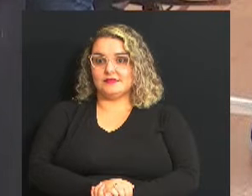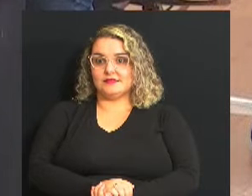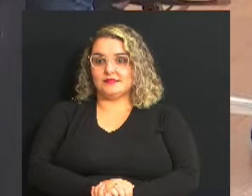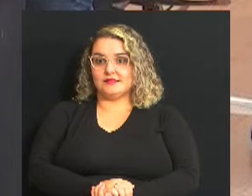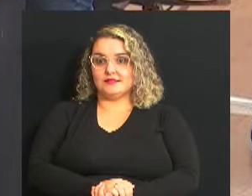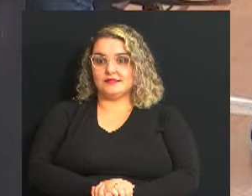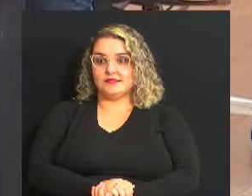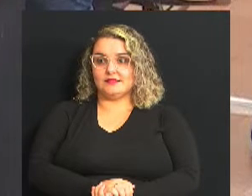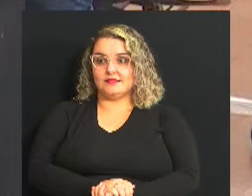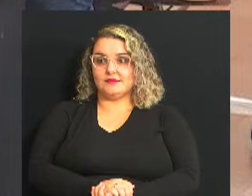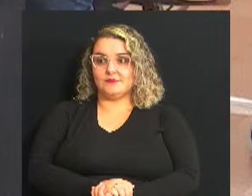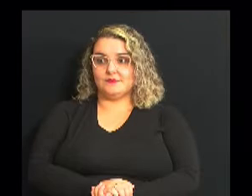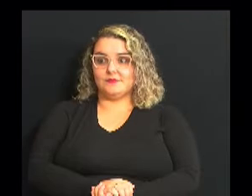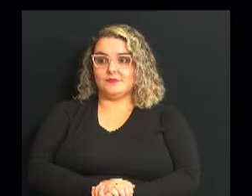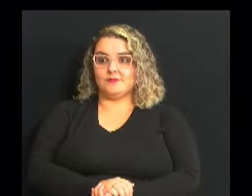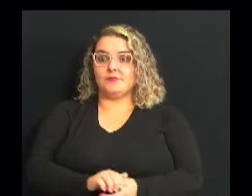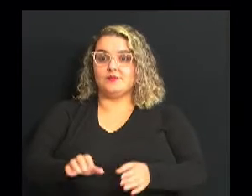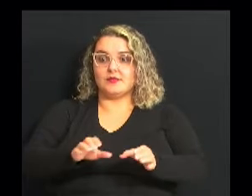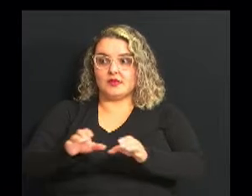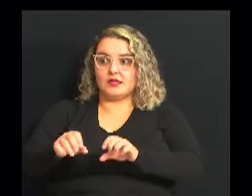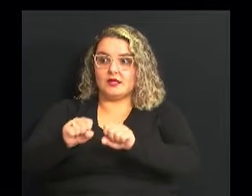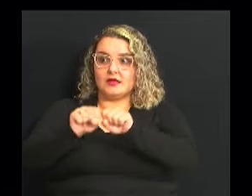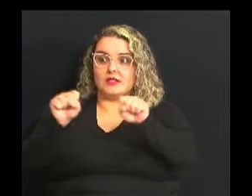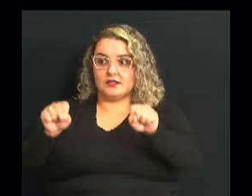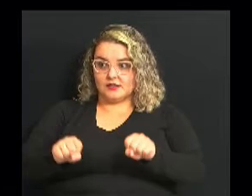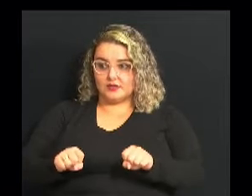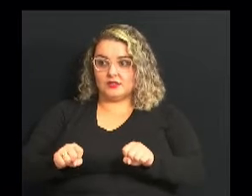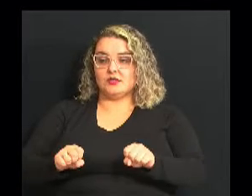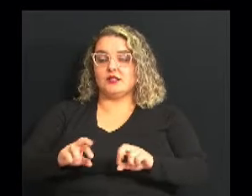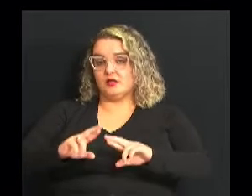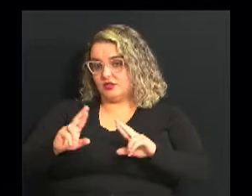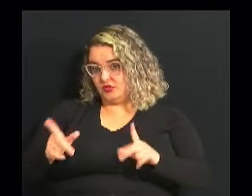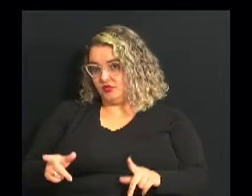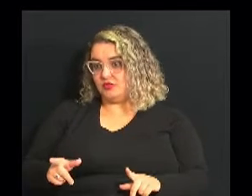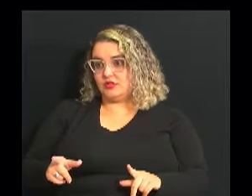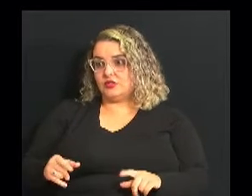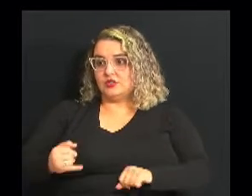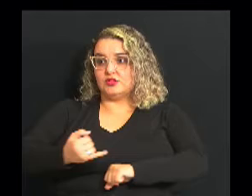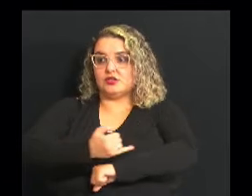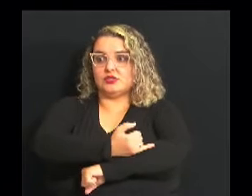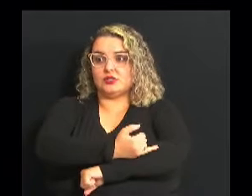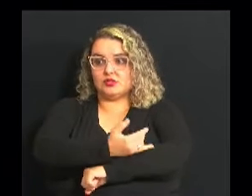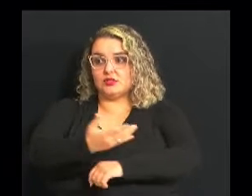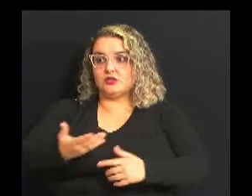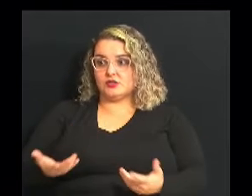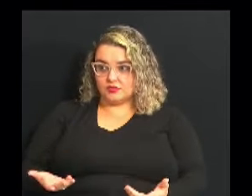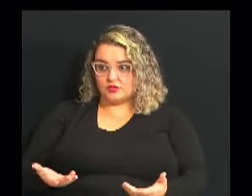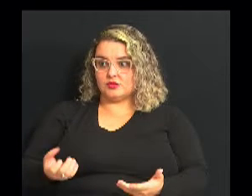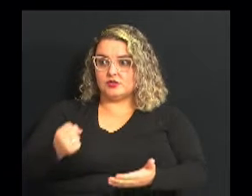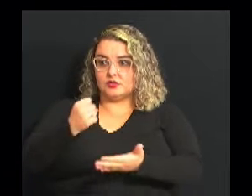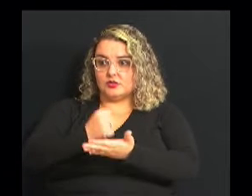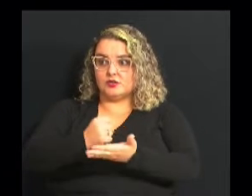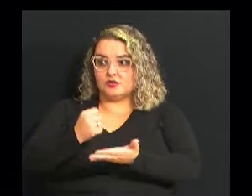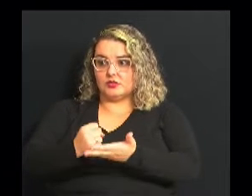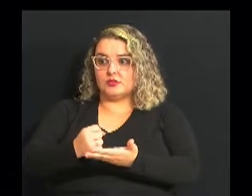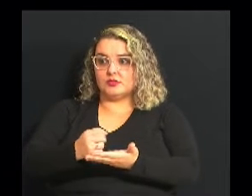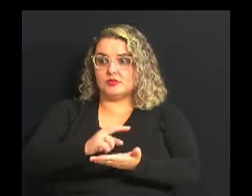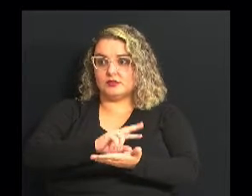Bem, a coordenadoria de sistemas, ela é diferente da de infraestrutura, que contrata muito, por assim